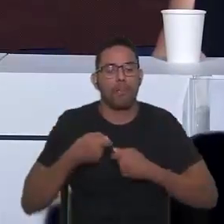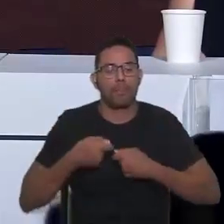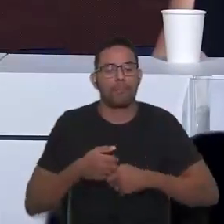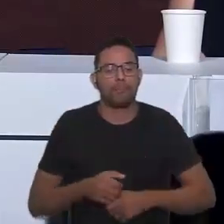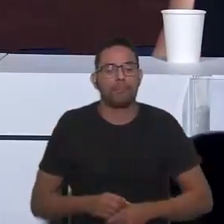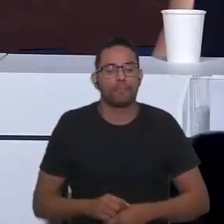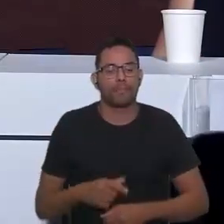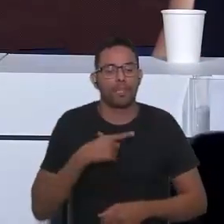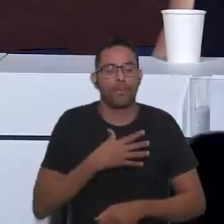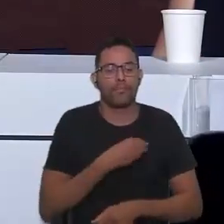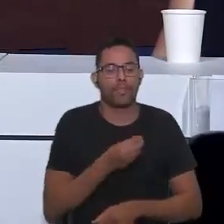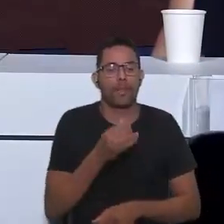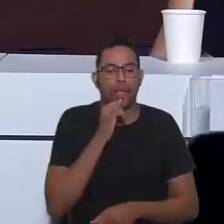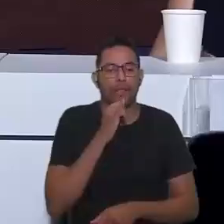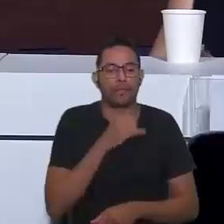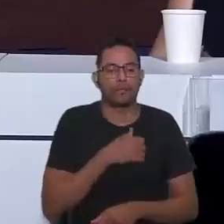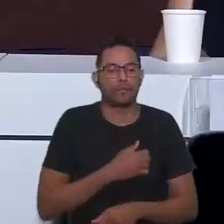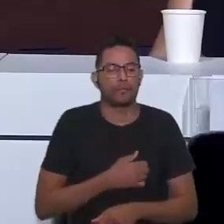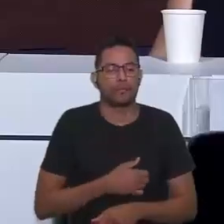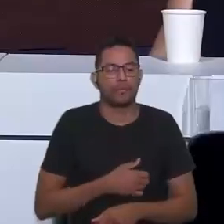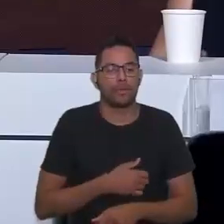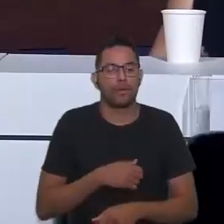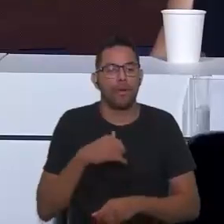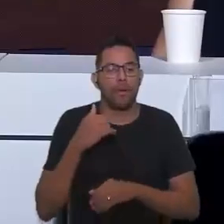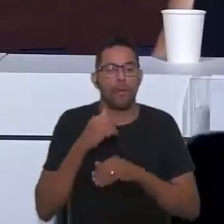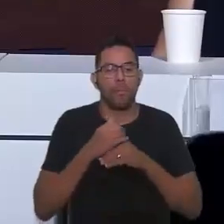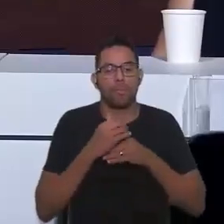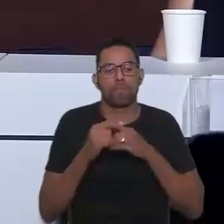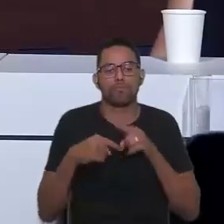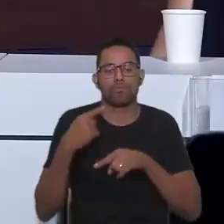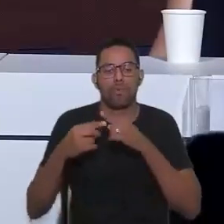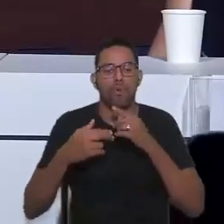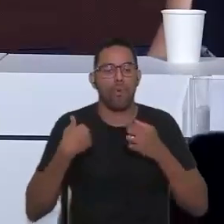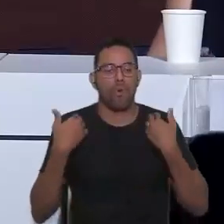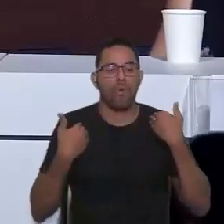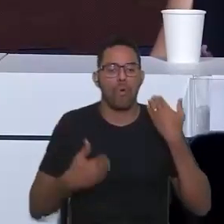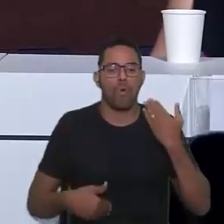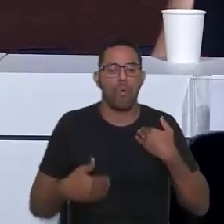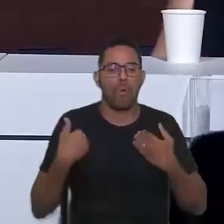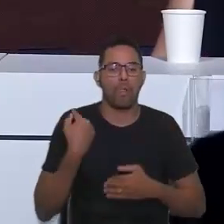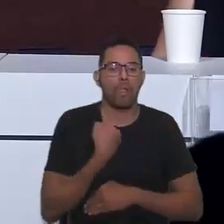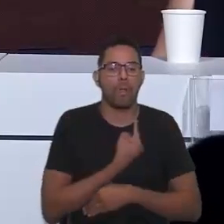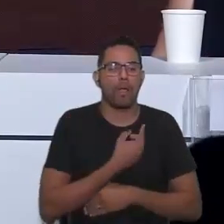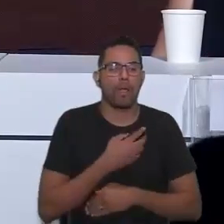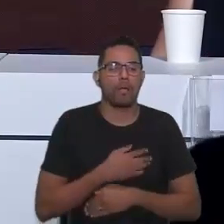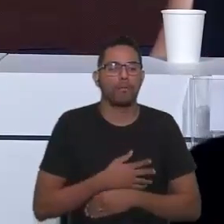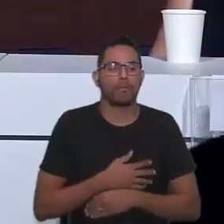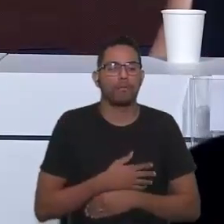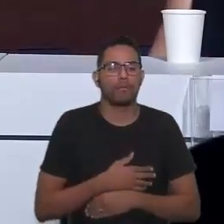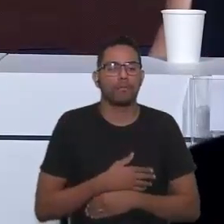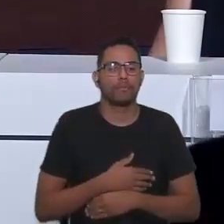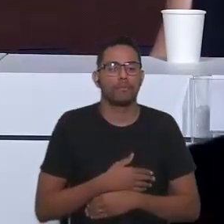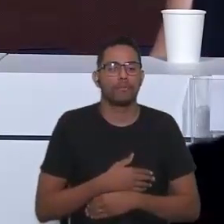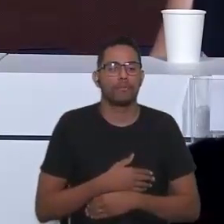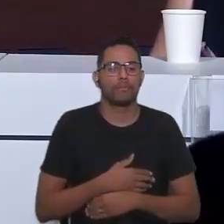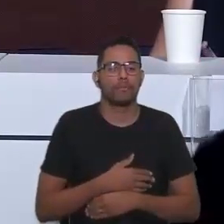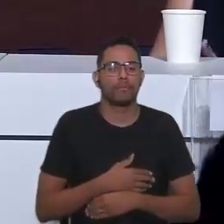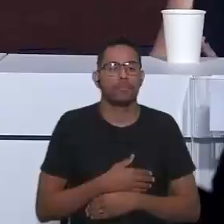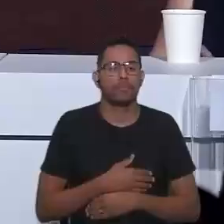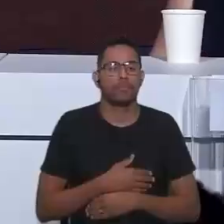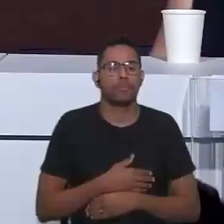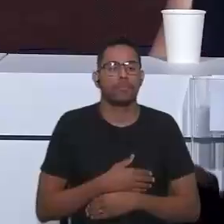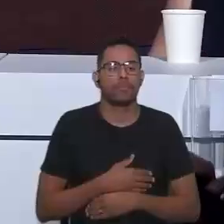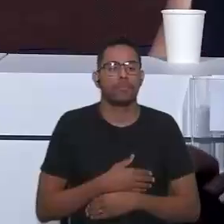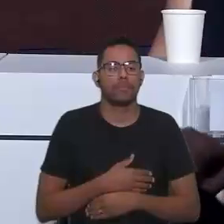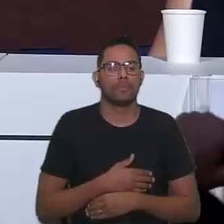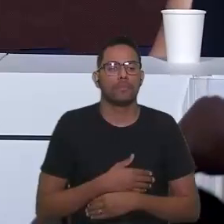de ter filhos, por exemplo, não multiplicamos o nosso corpo, não acedemos a uma coisa, aquilo que eu acho que é mais